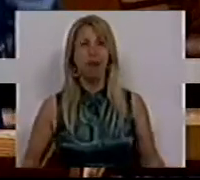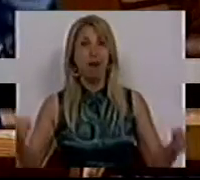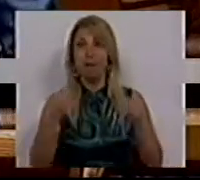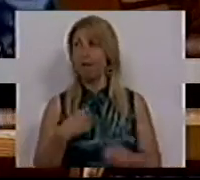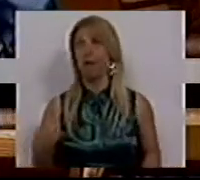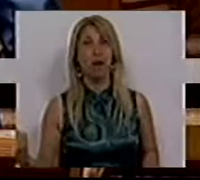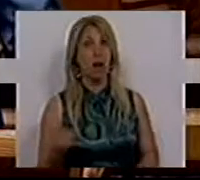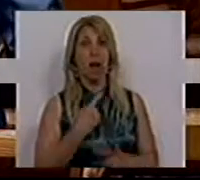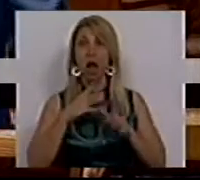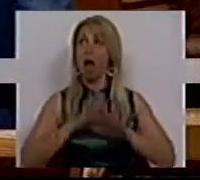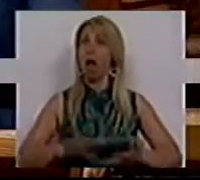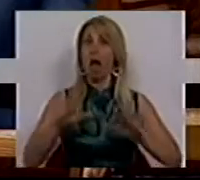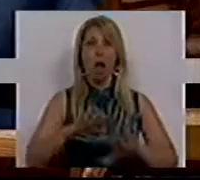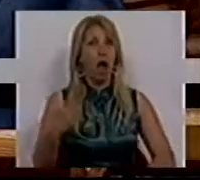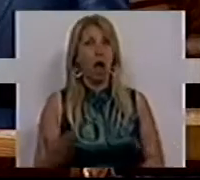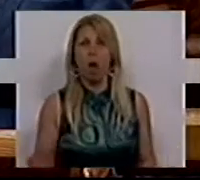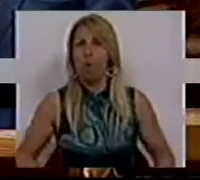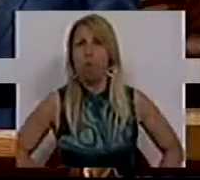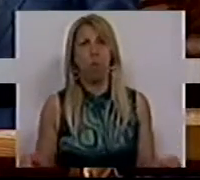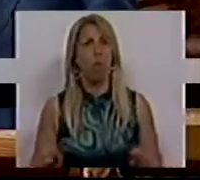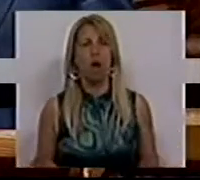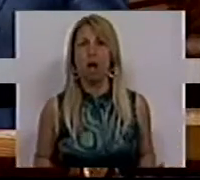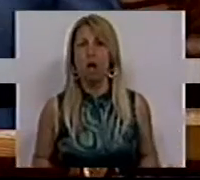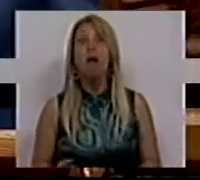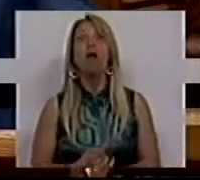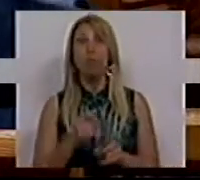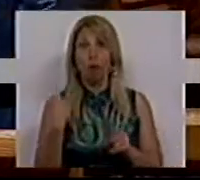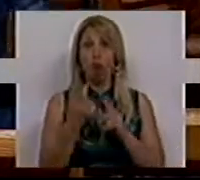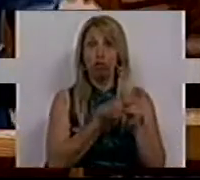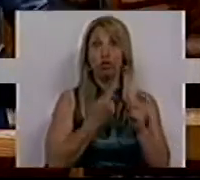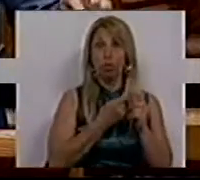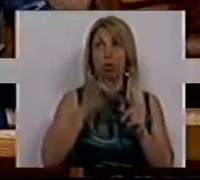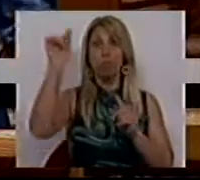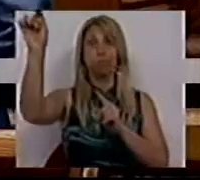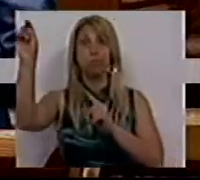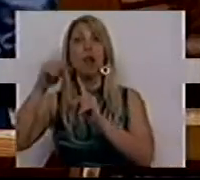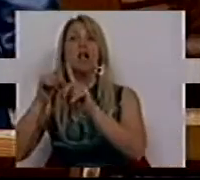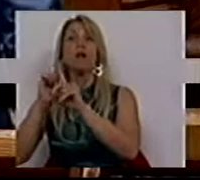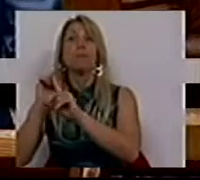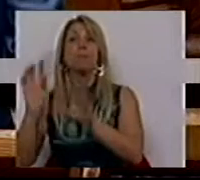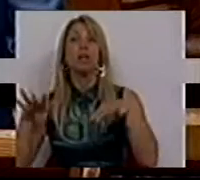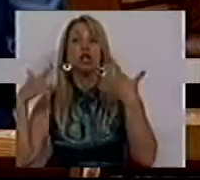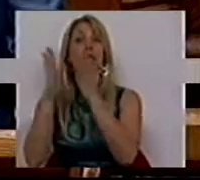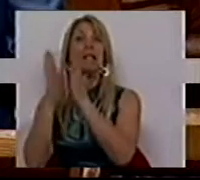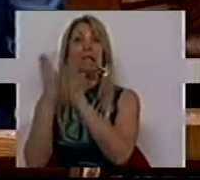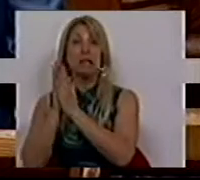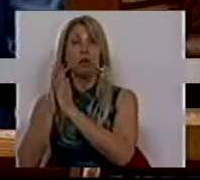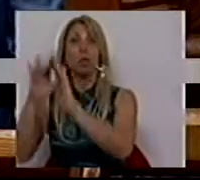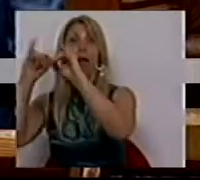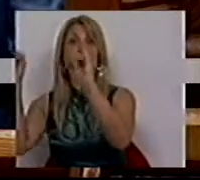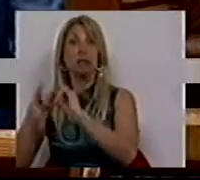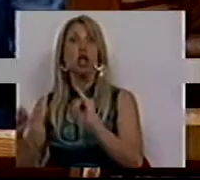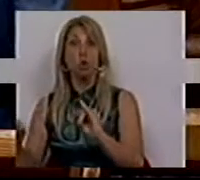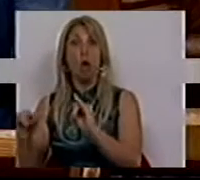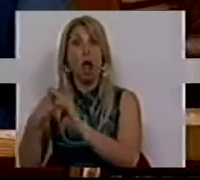está tranquilo. Enquanto discutimos, discute-se da Espírito Santo Internacional, que detém o Banco Espírito Santo, se vai ou não pedir